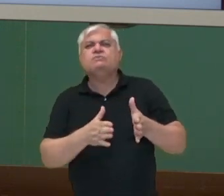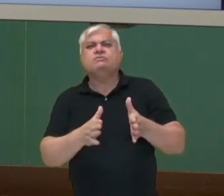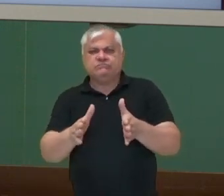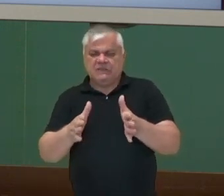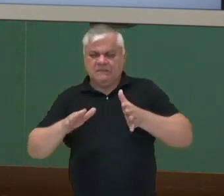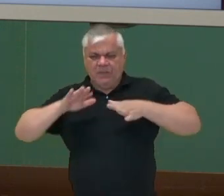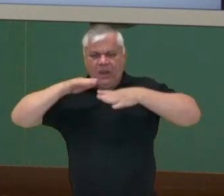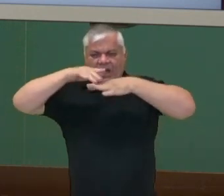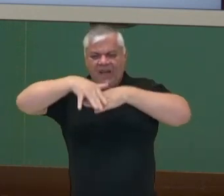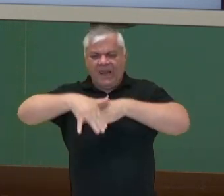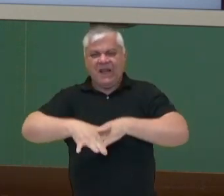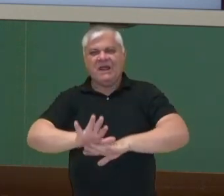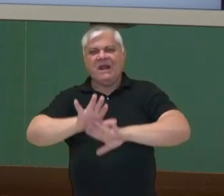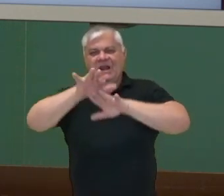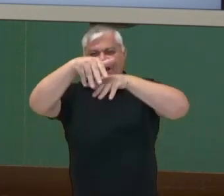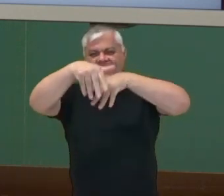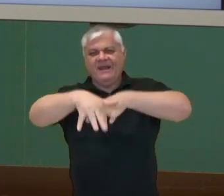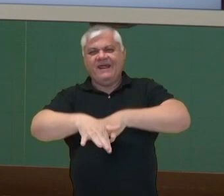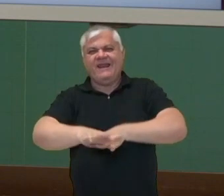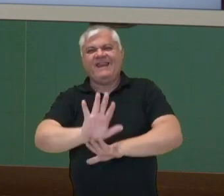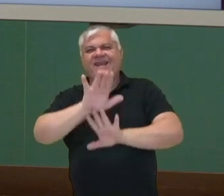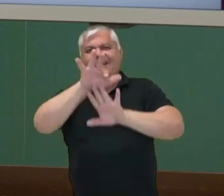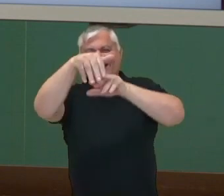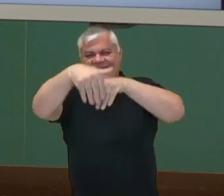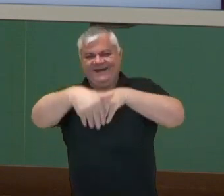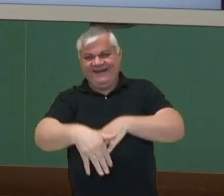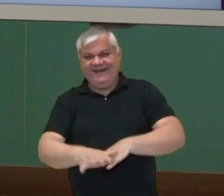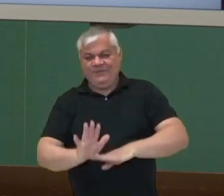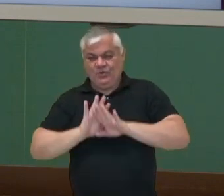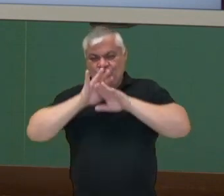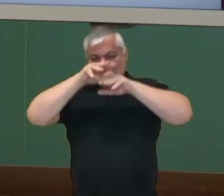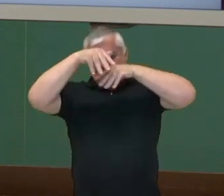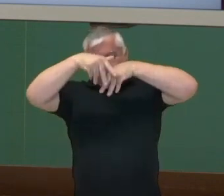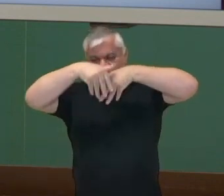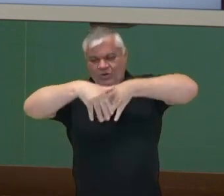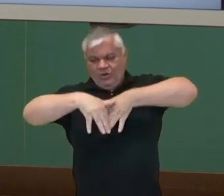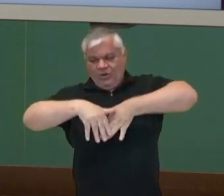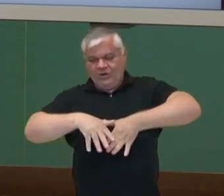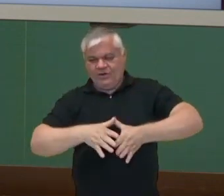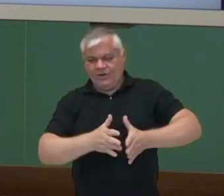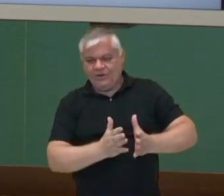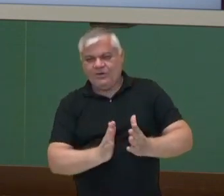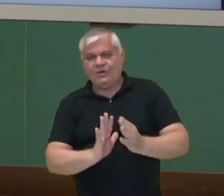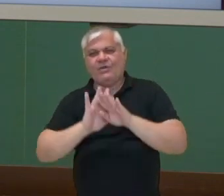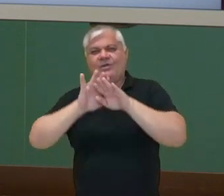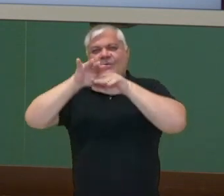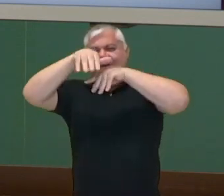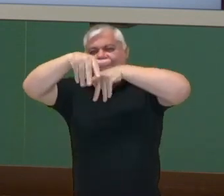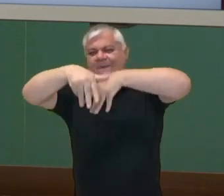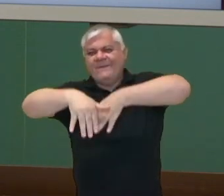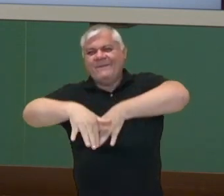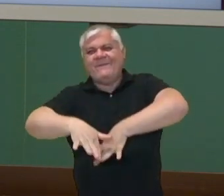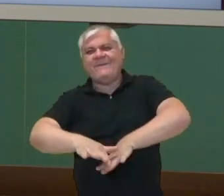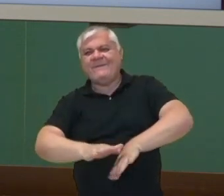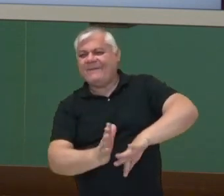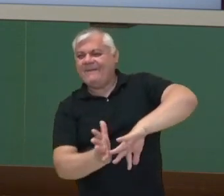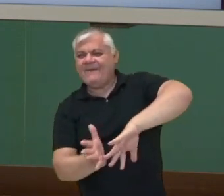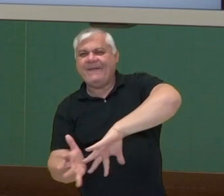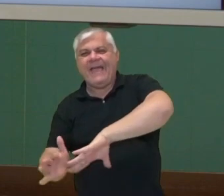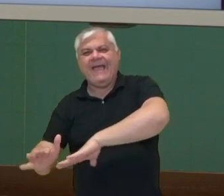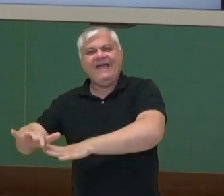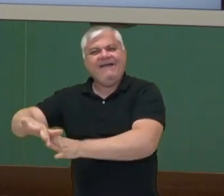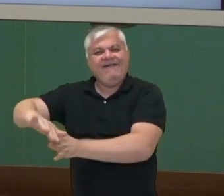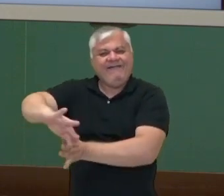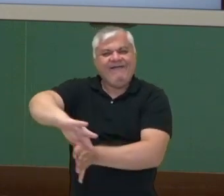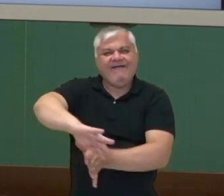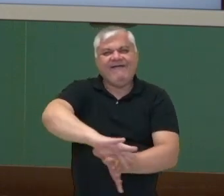e quedas d'água devido ao relevo planáltico. Então, existe uma relação entre a hidrografia, entre a